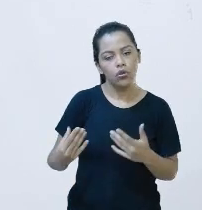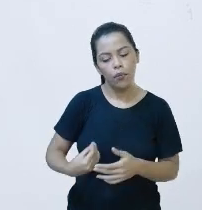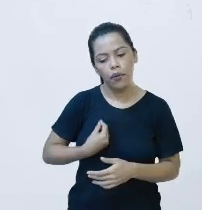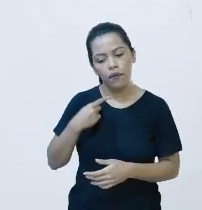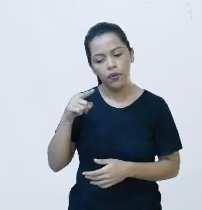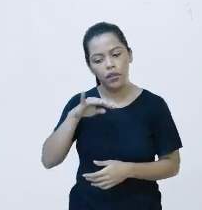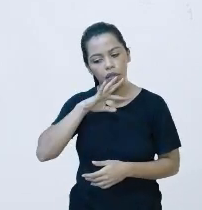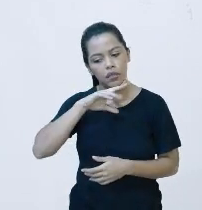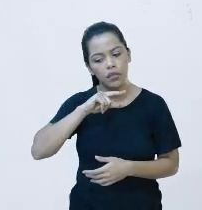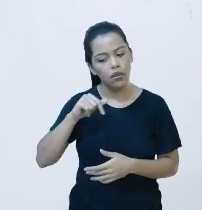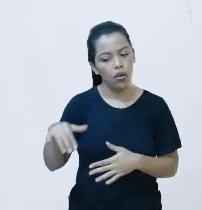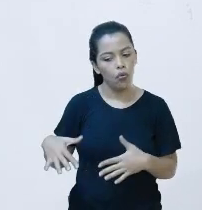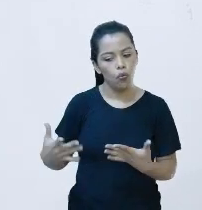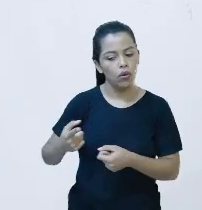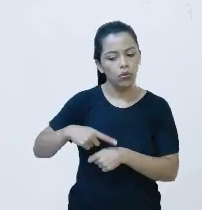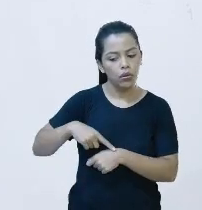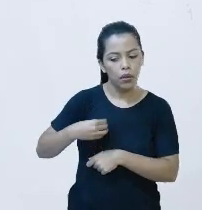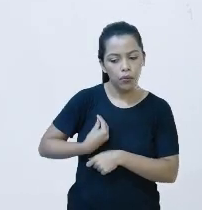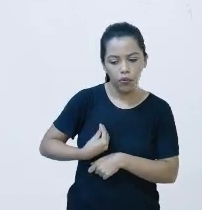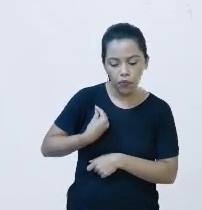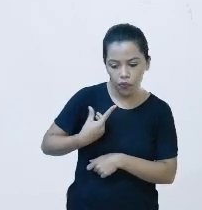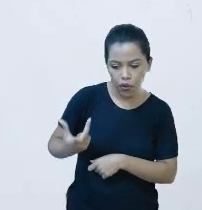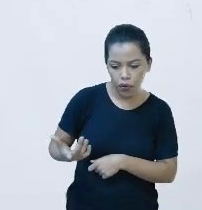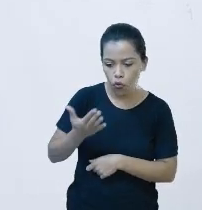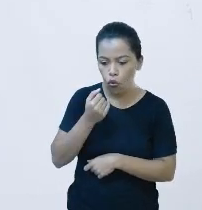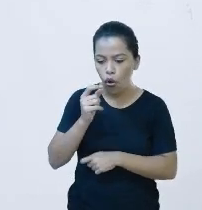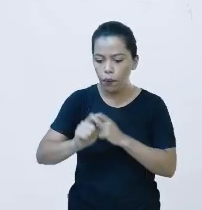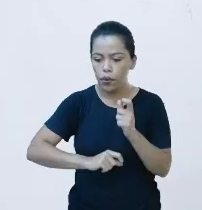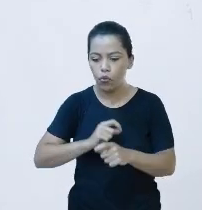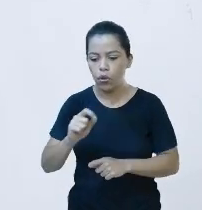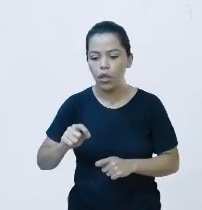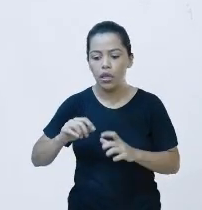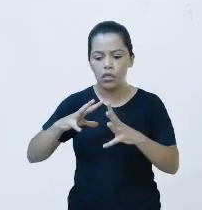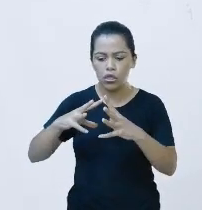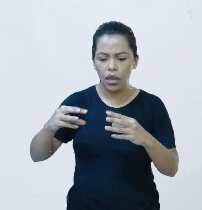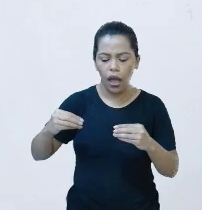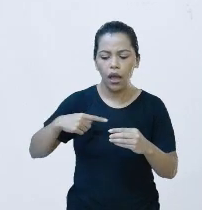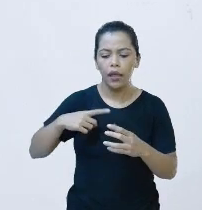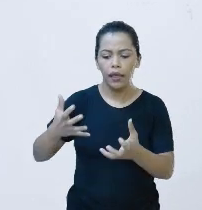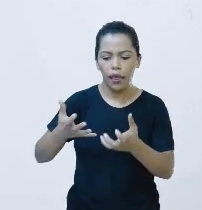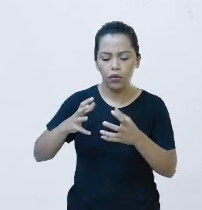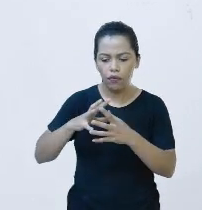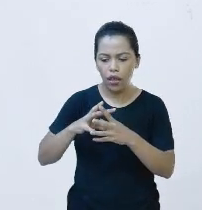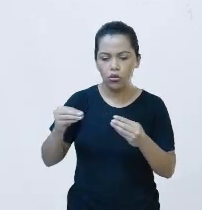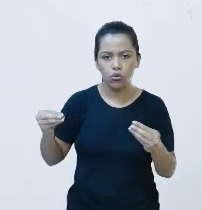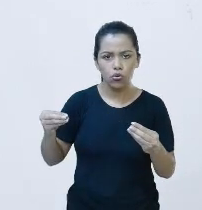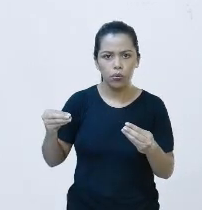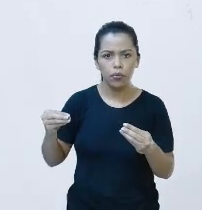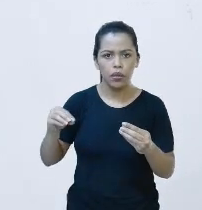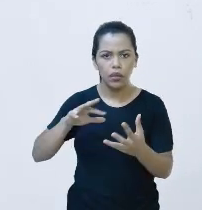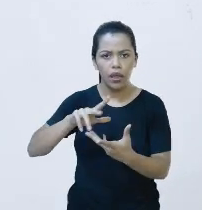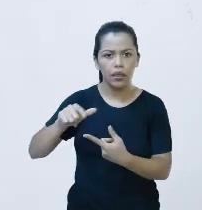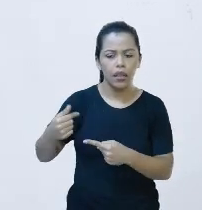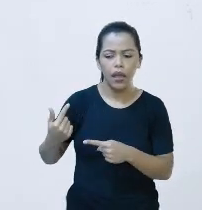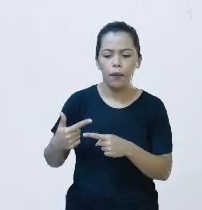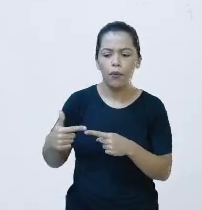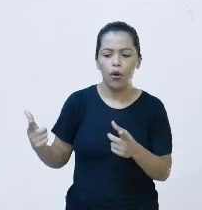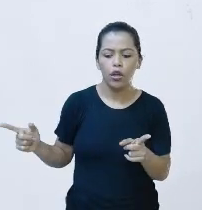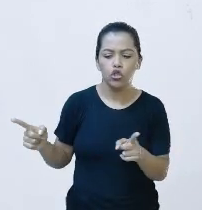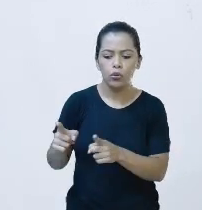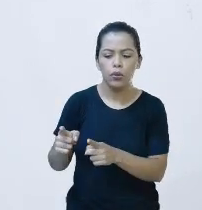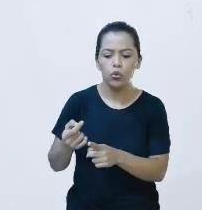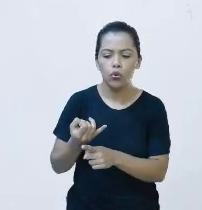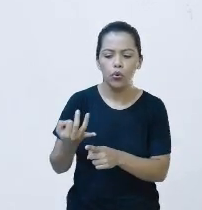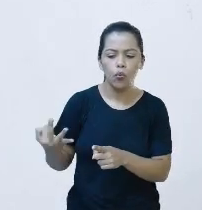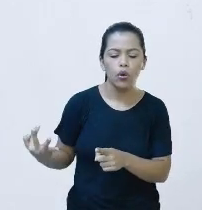do que se alimenta, se está em extinção, por que está sendo extinto, qual a causa, não é, da diminuição da